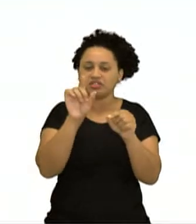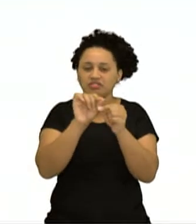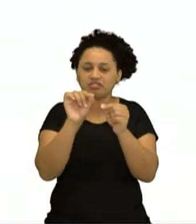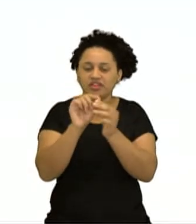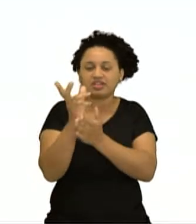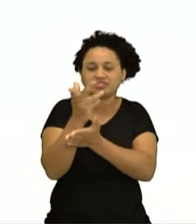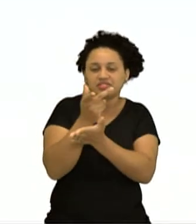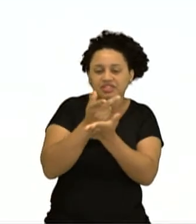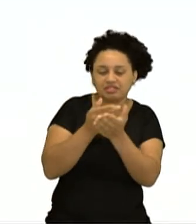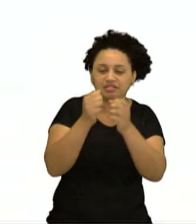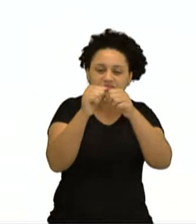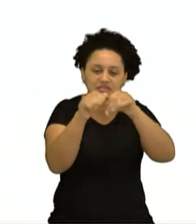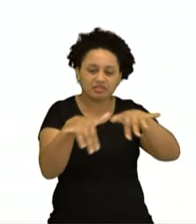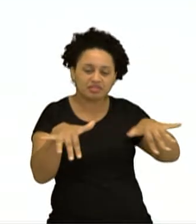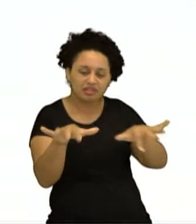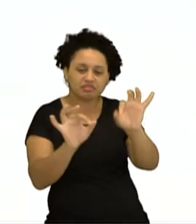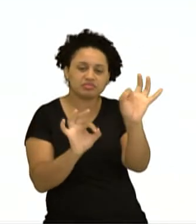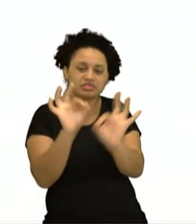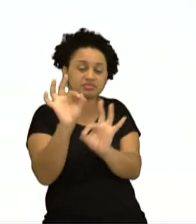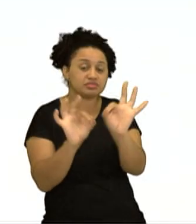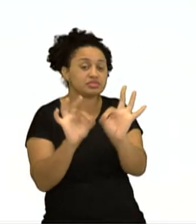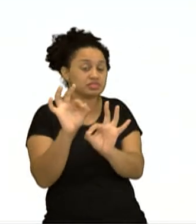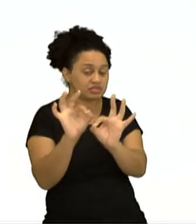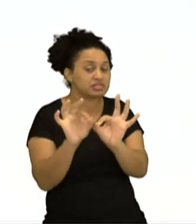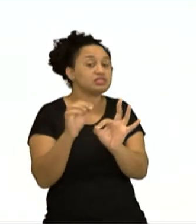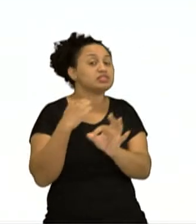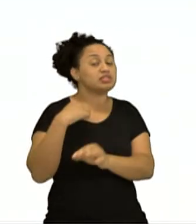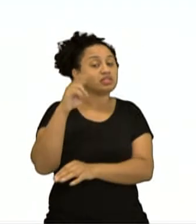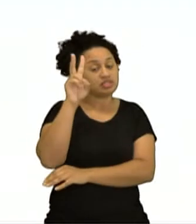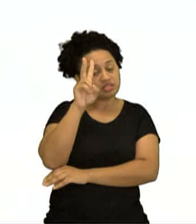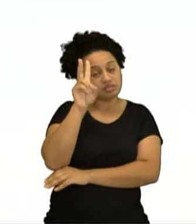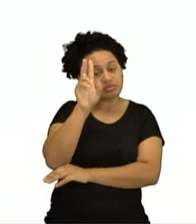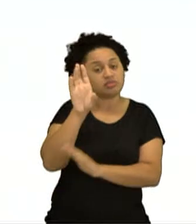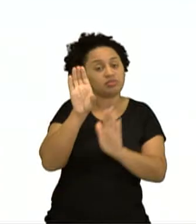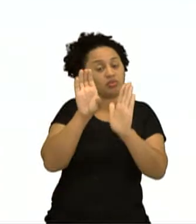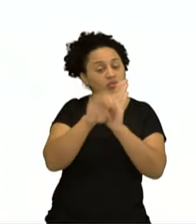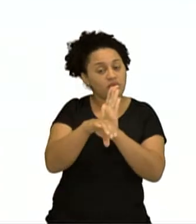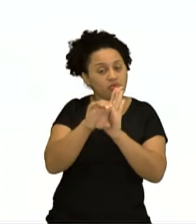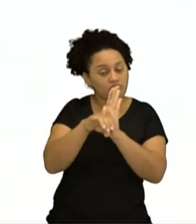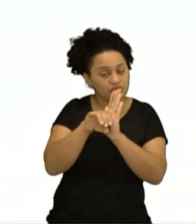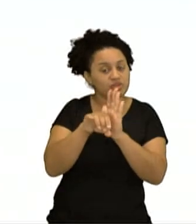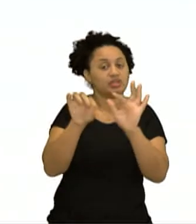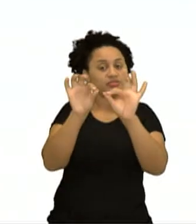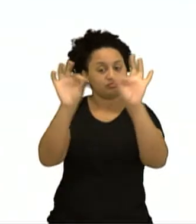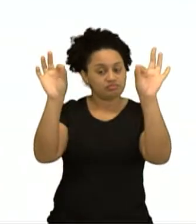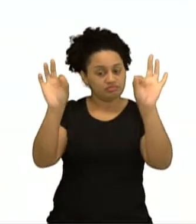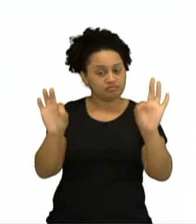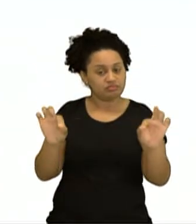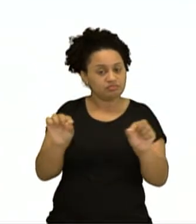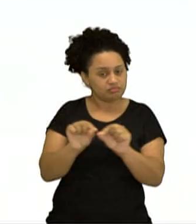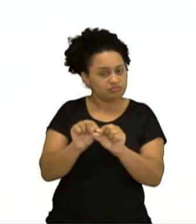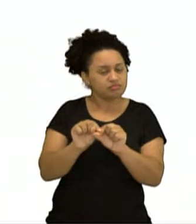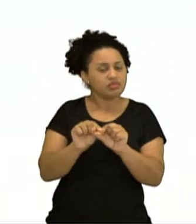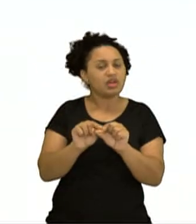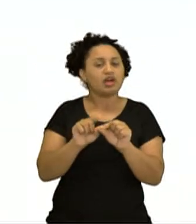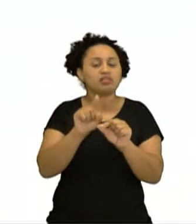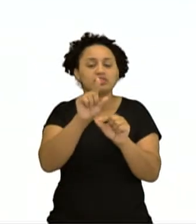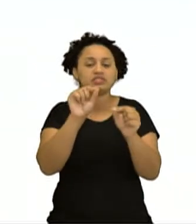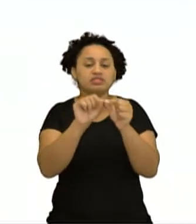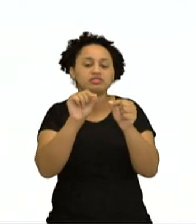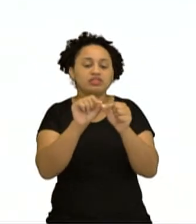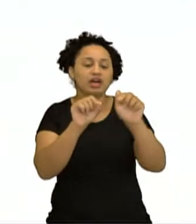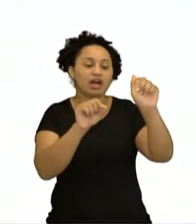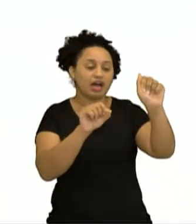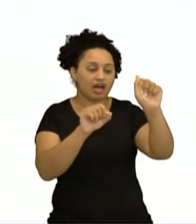desenho esquemático para isso, tá? Lembrando o conceito da secção mediana ali. Trace o ponto